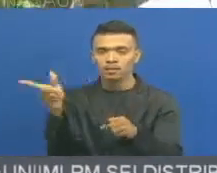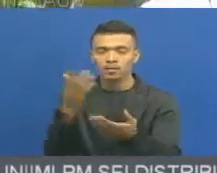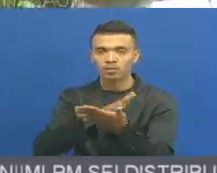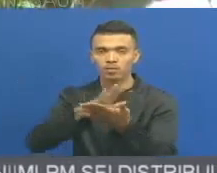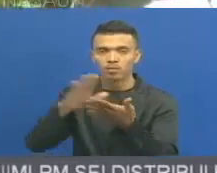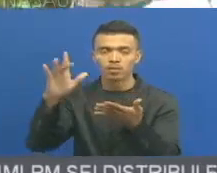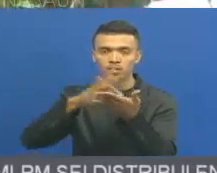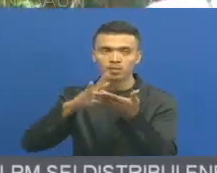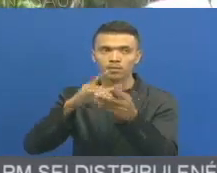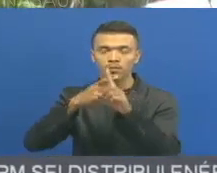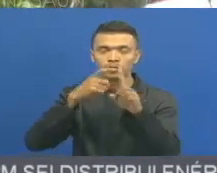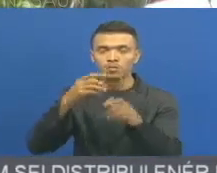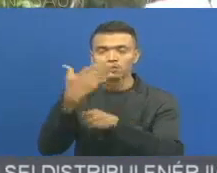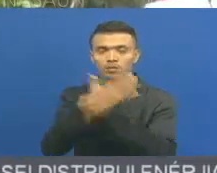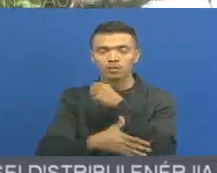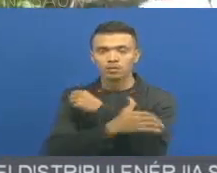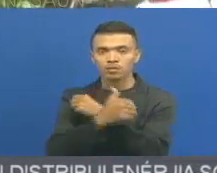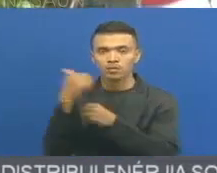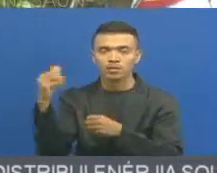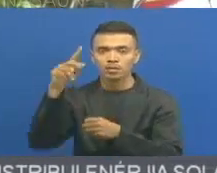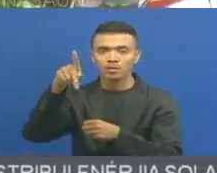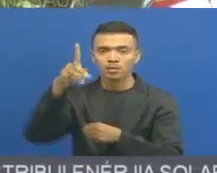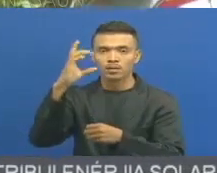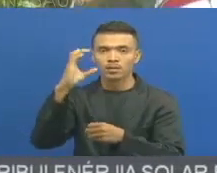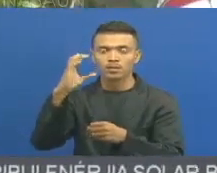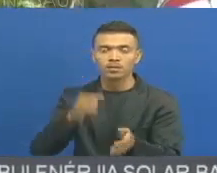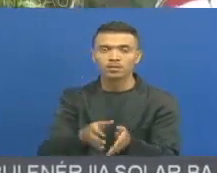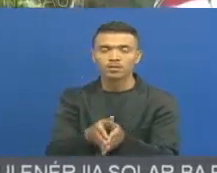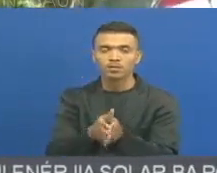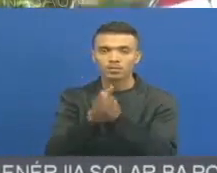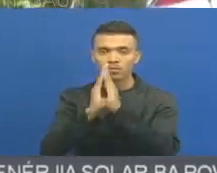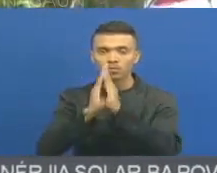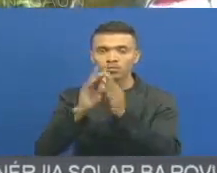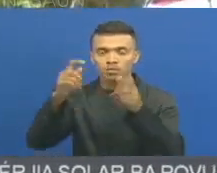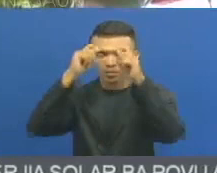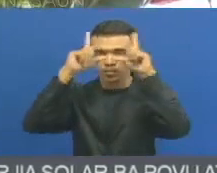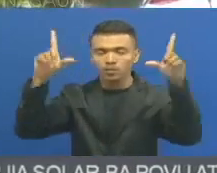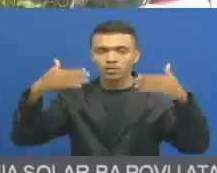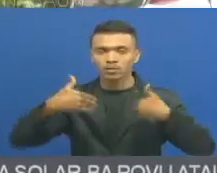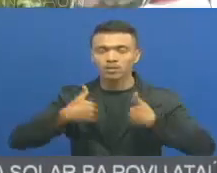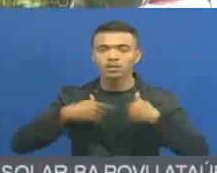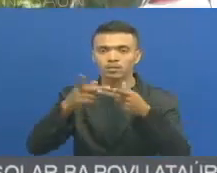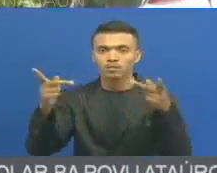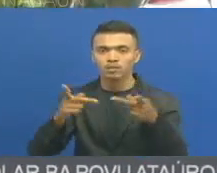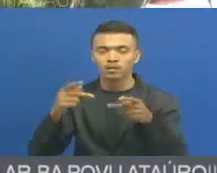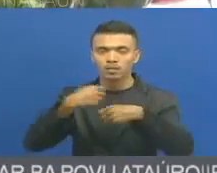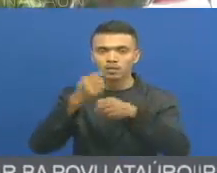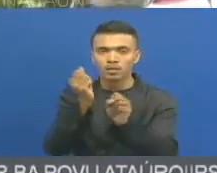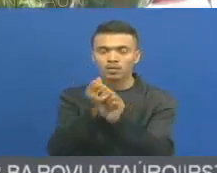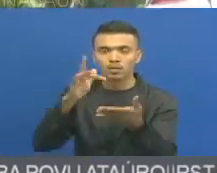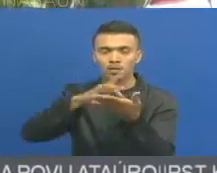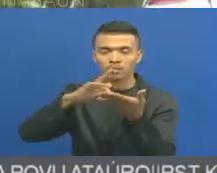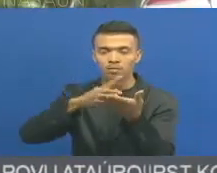usiliur. PDC propoi Timor Leste ihan ini manufaktura rasik. Atu halo emoruk le rasik. Tambah